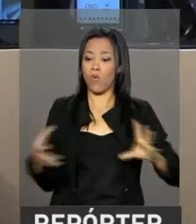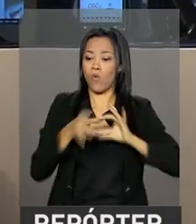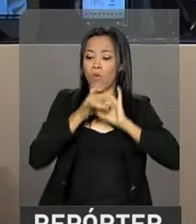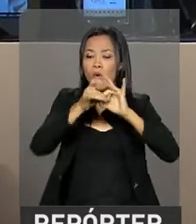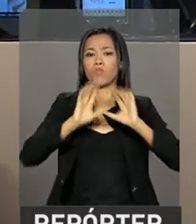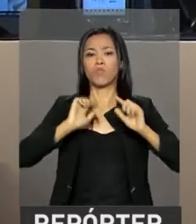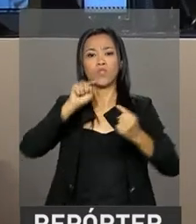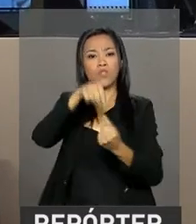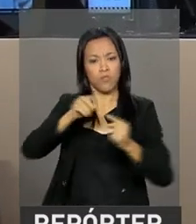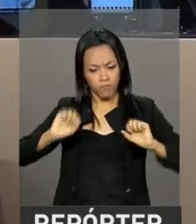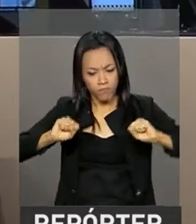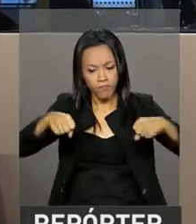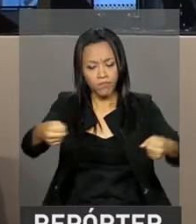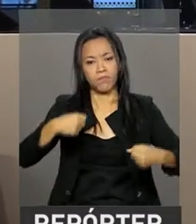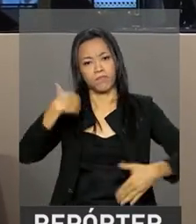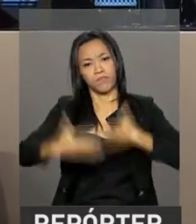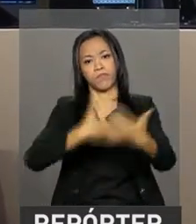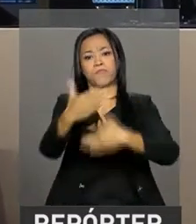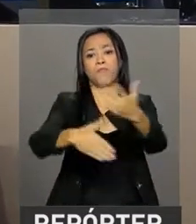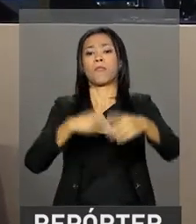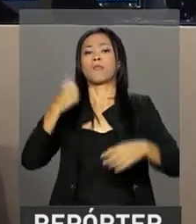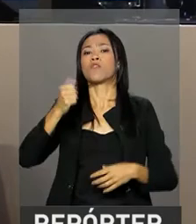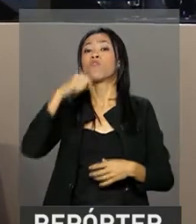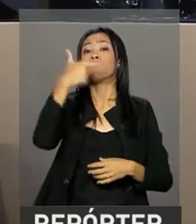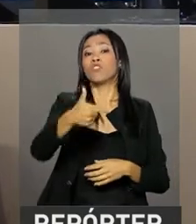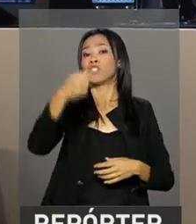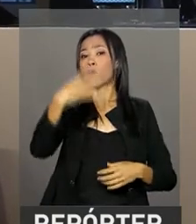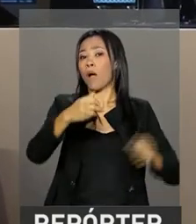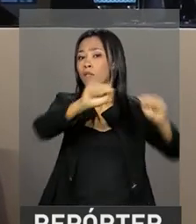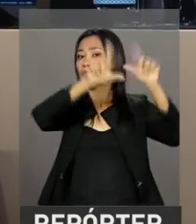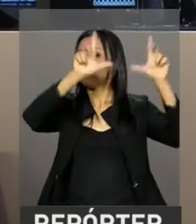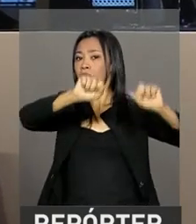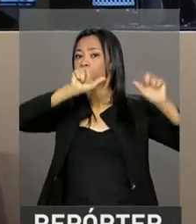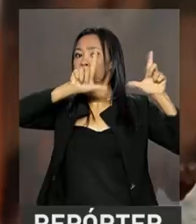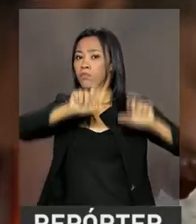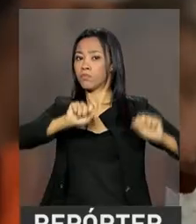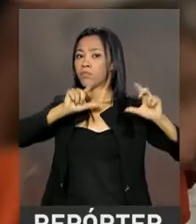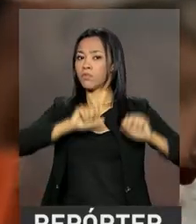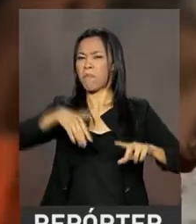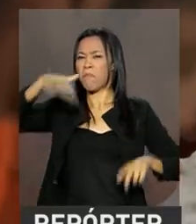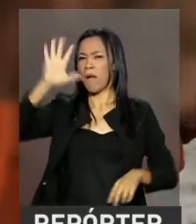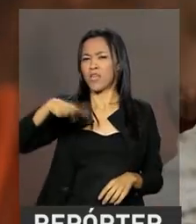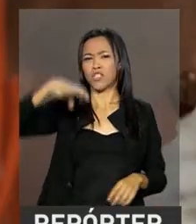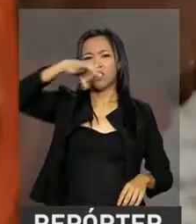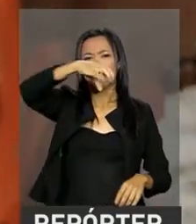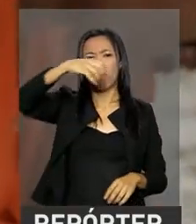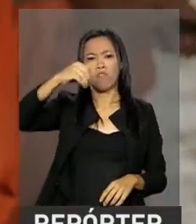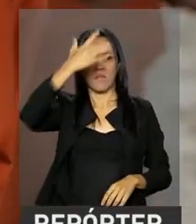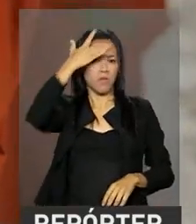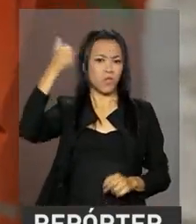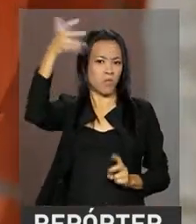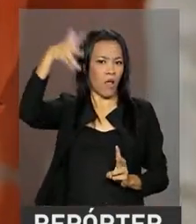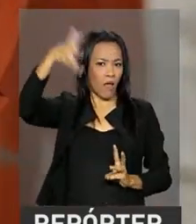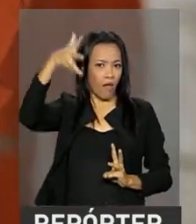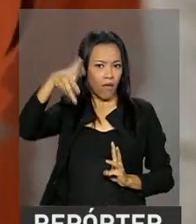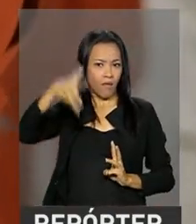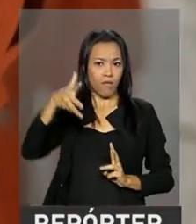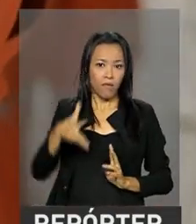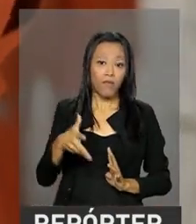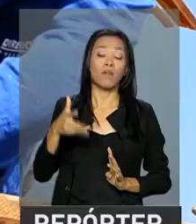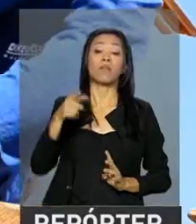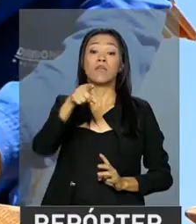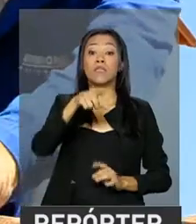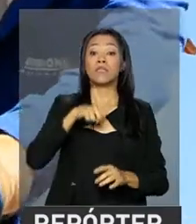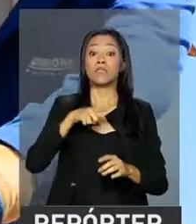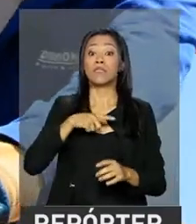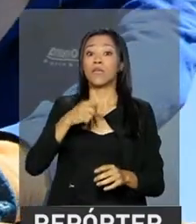vão ser divididas em 24 painéis com mais de 90 palestrantes. O setor da construção no país emprega mais de